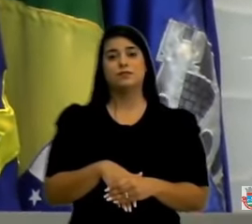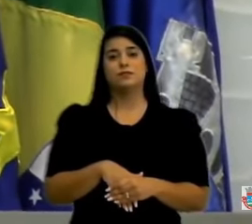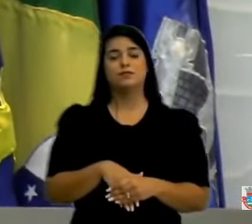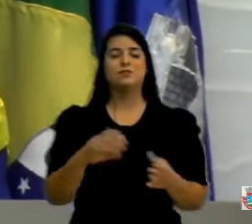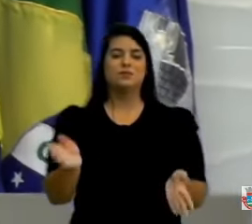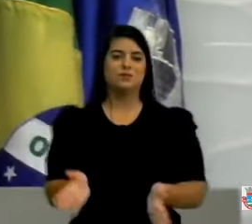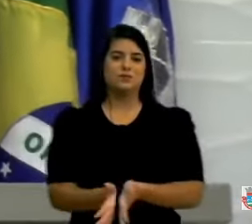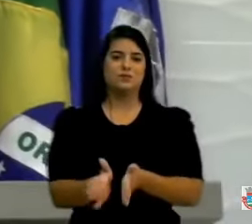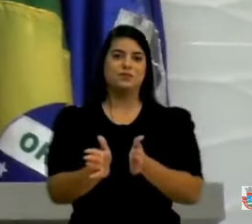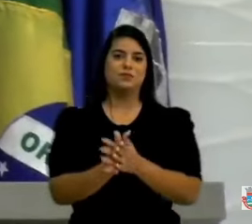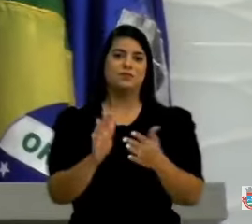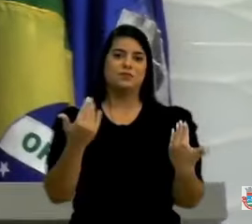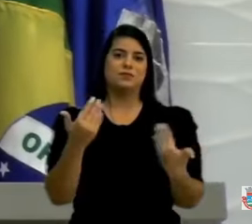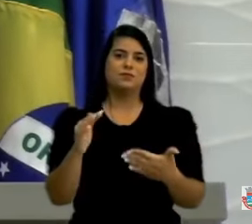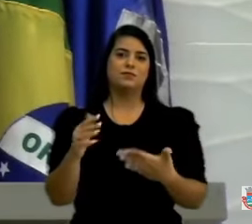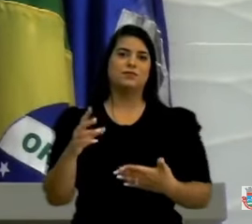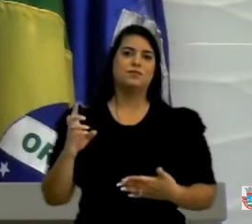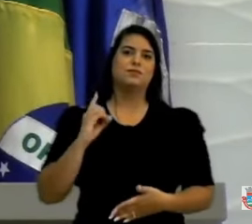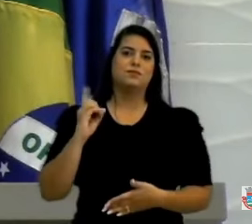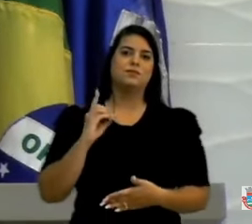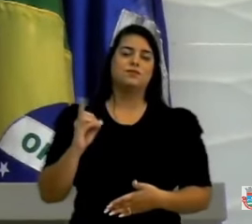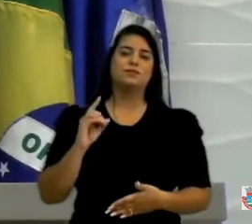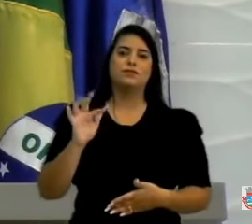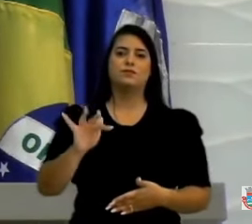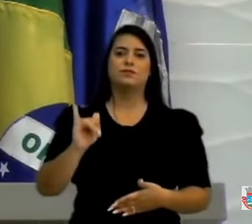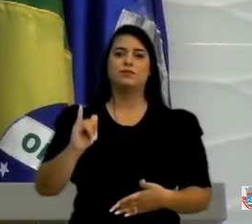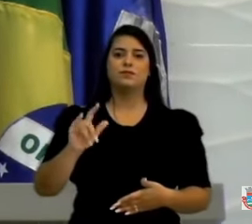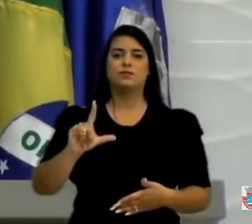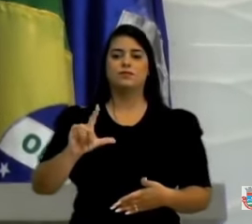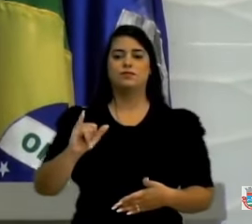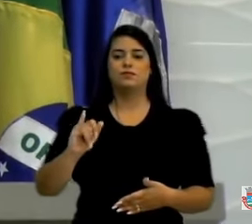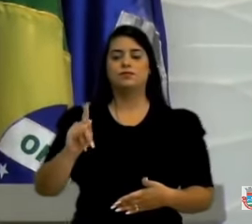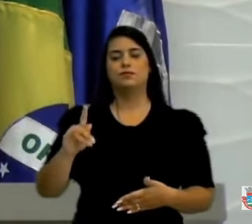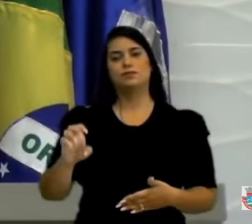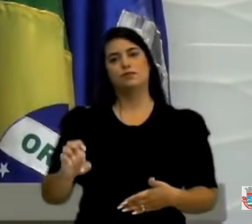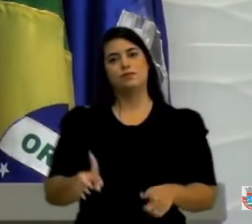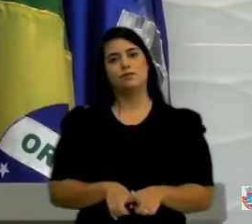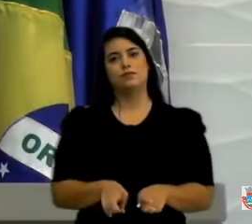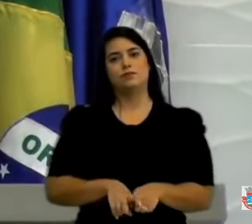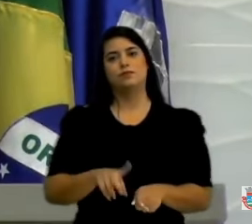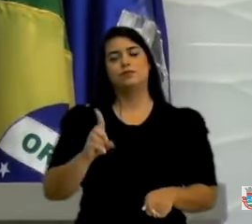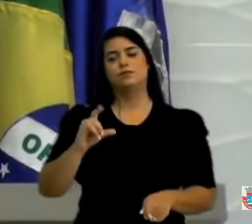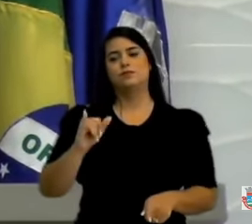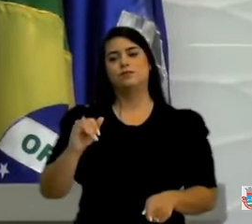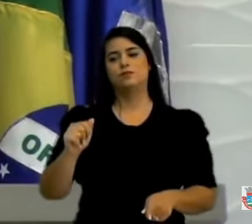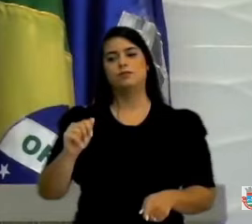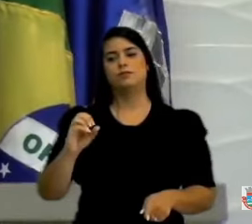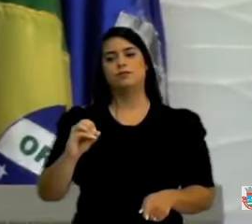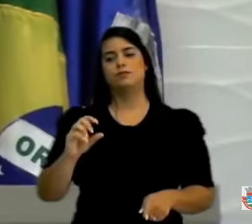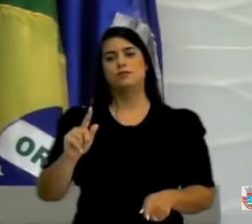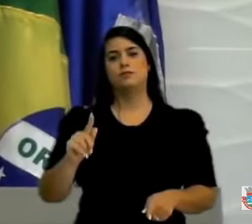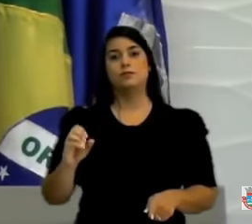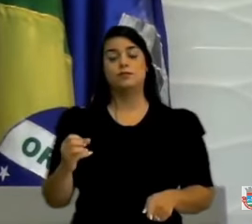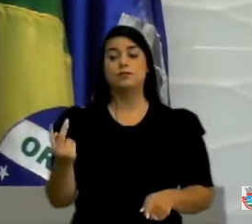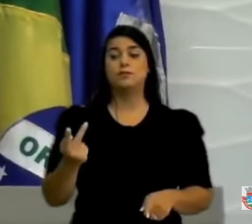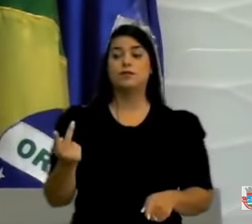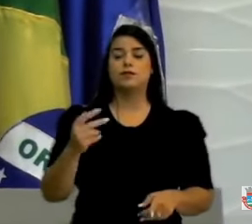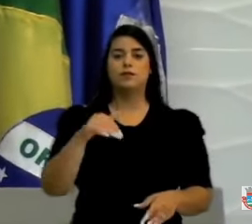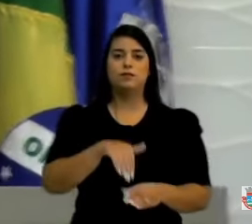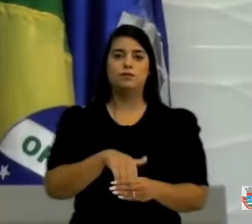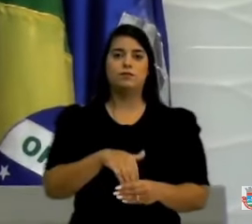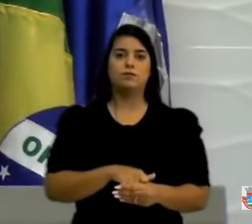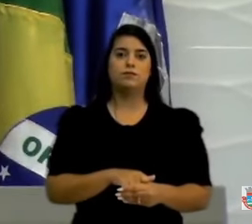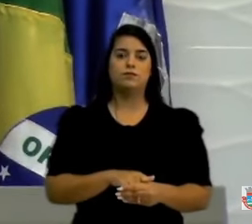de aplauso do deputado Felipe Carreira e Diogo Moraes, o qual coloquei os dois votos hoje pelas